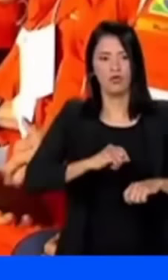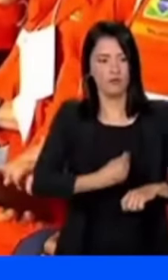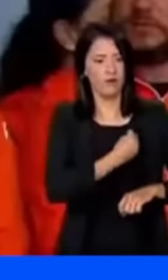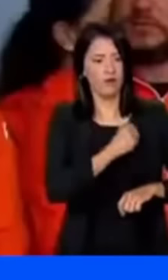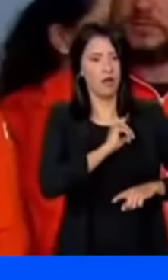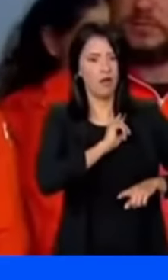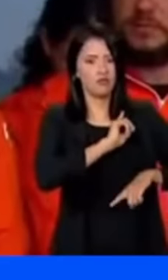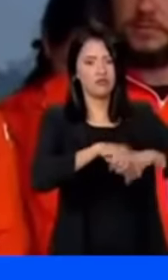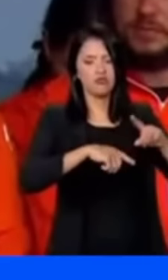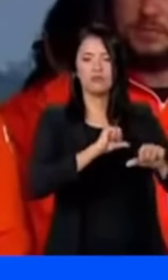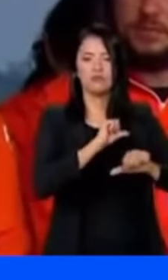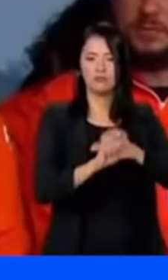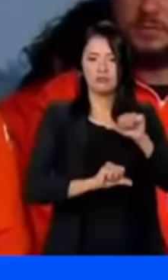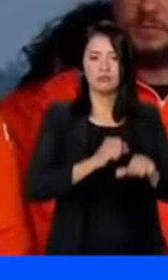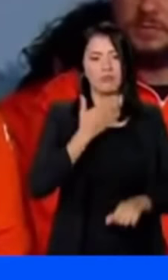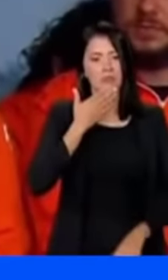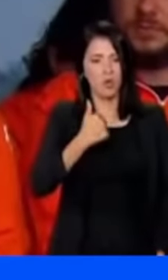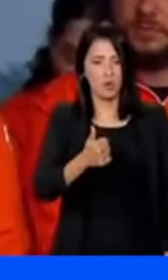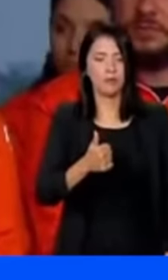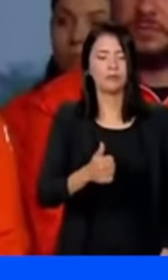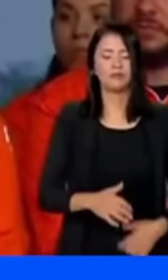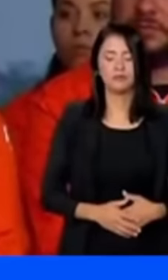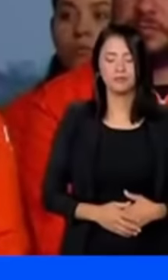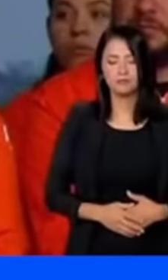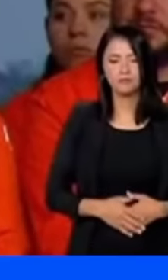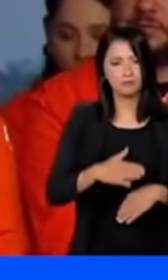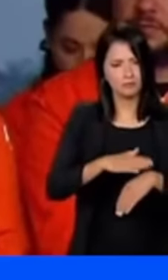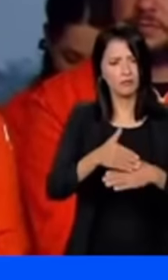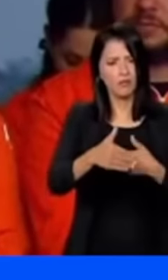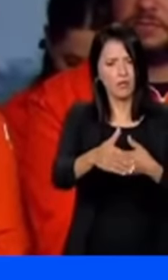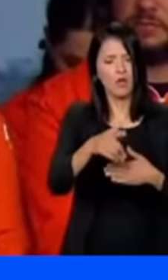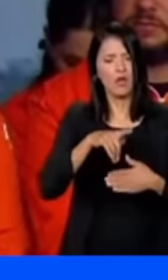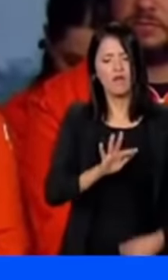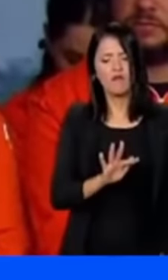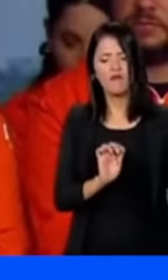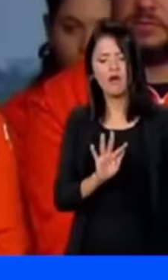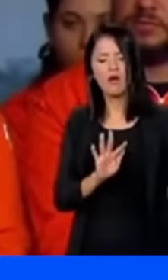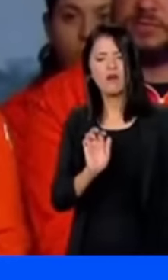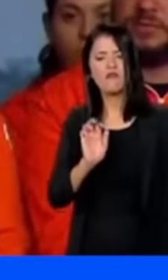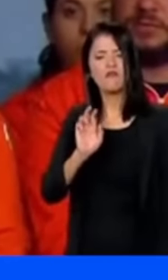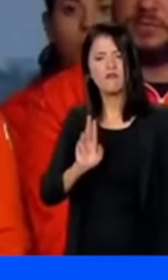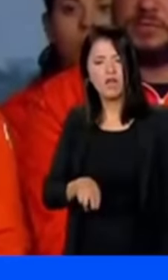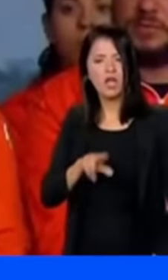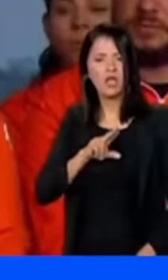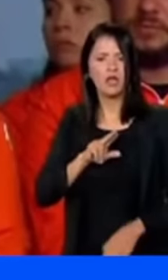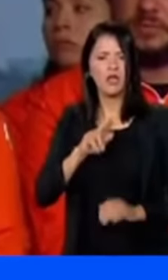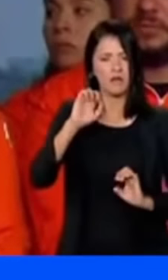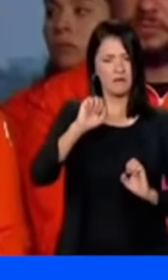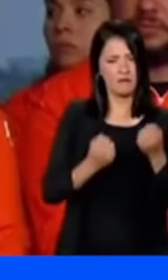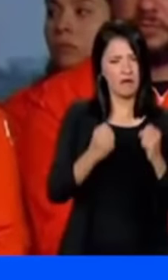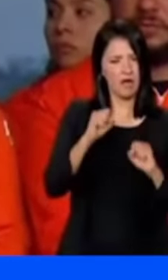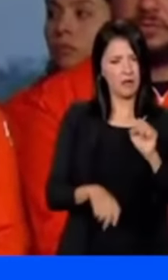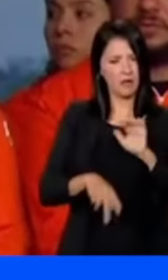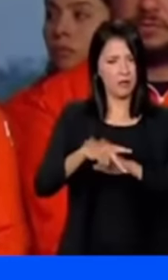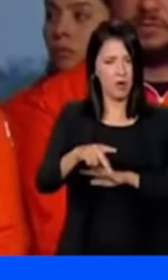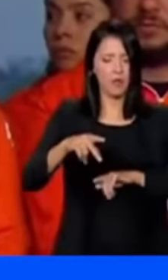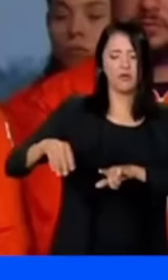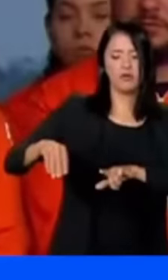famílias. A partir de agora, a Fafem não será apenas uma fábrica de fertilizantes, será